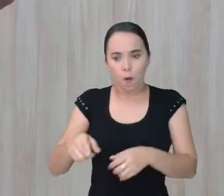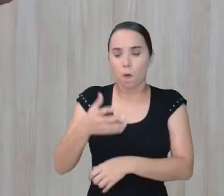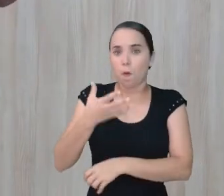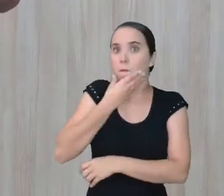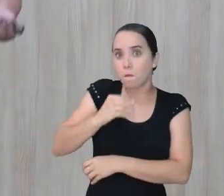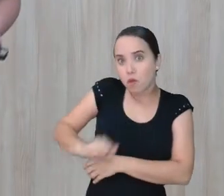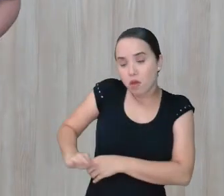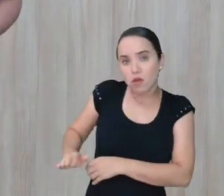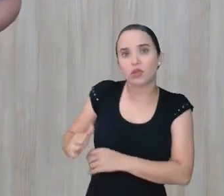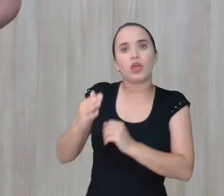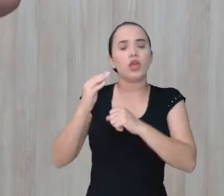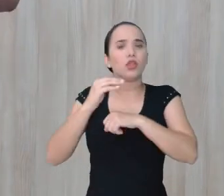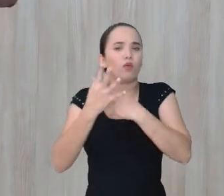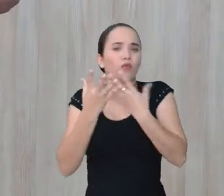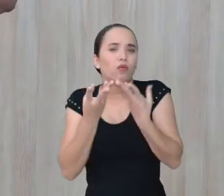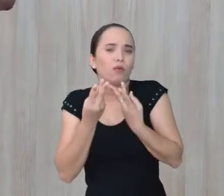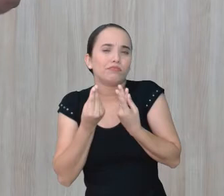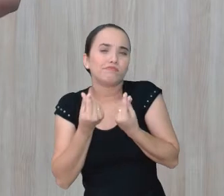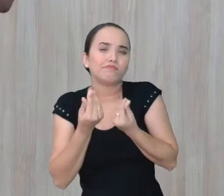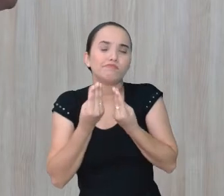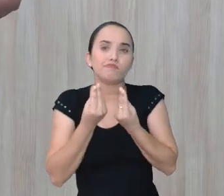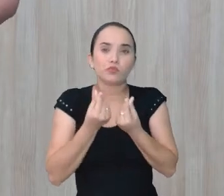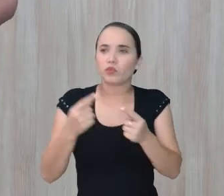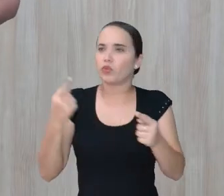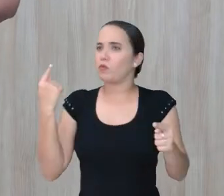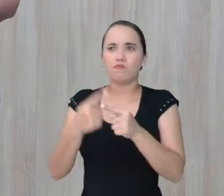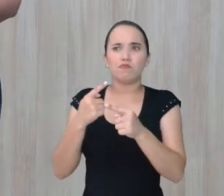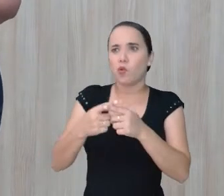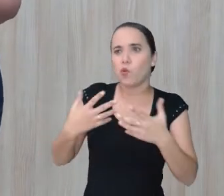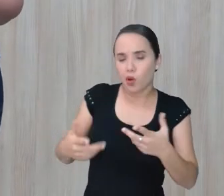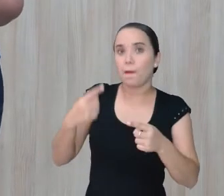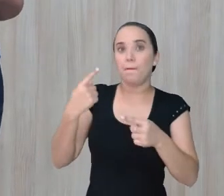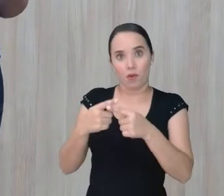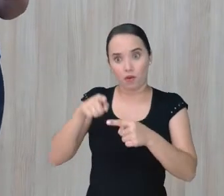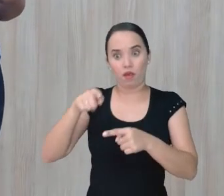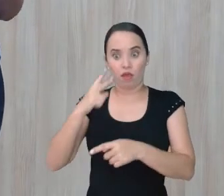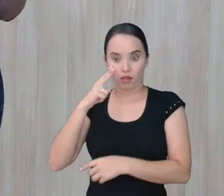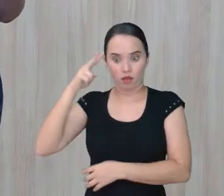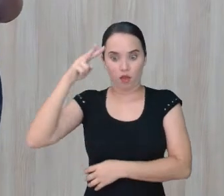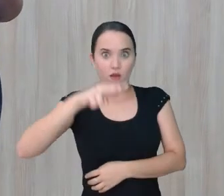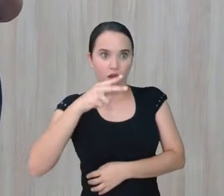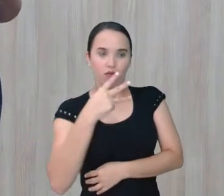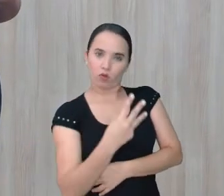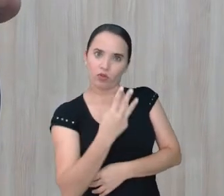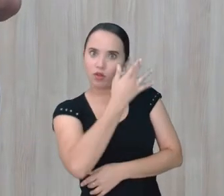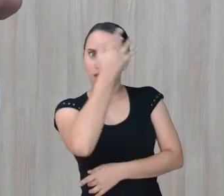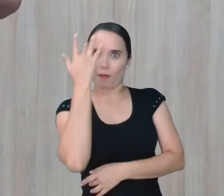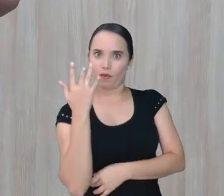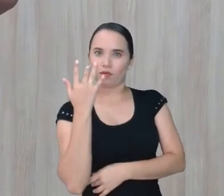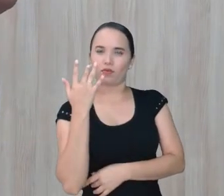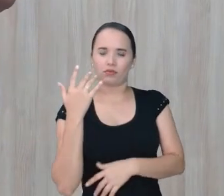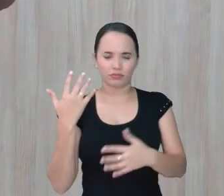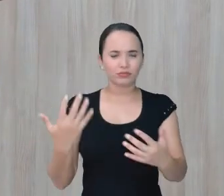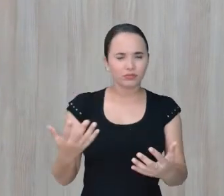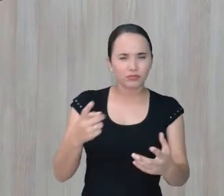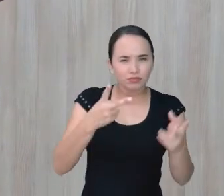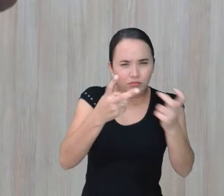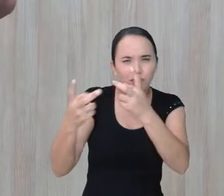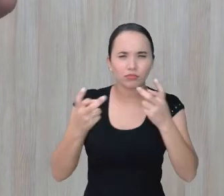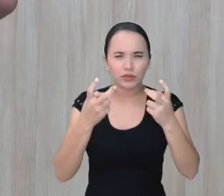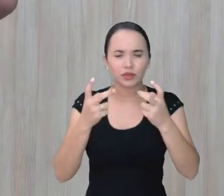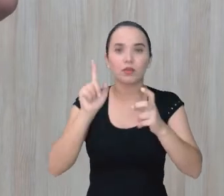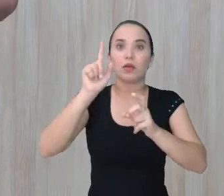quem? Por 3 pessoas. Ele vai contar o como está acontecendo. Estão percebendo? Esse aí é o